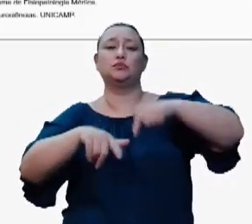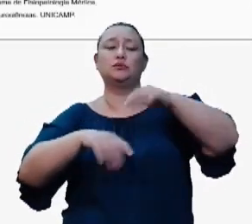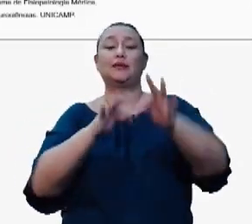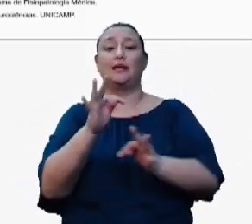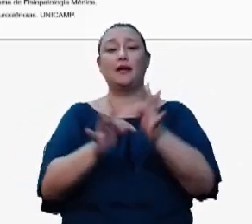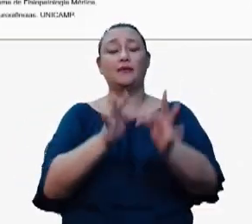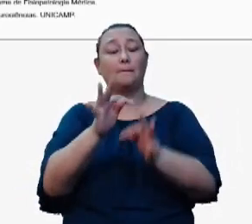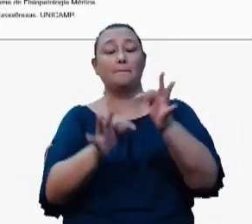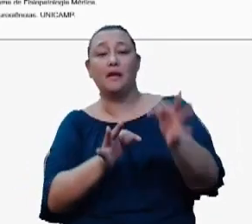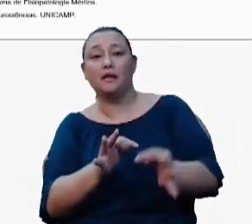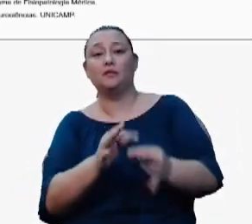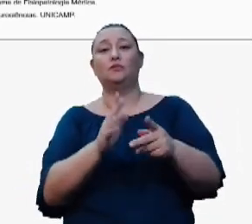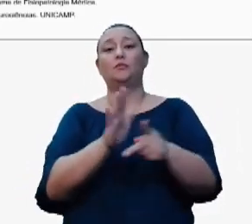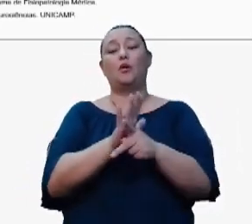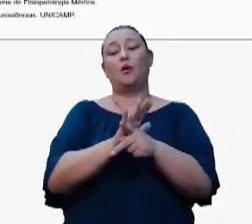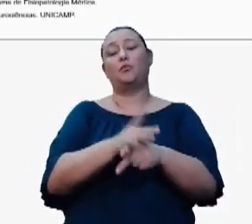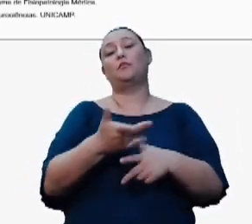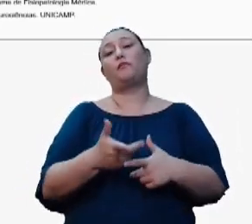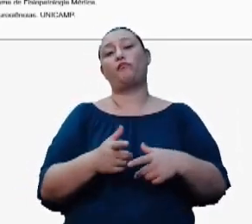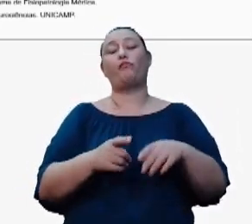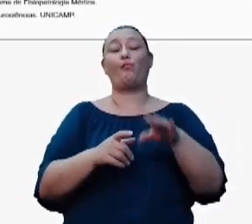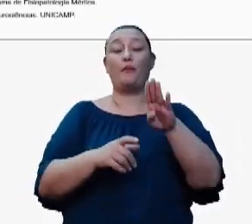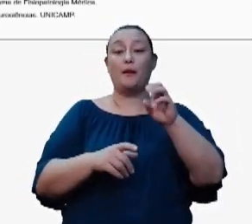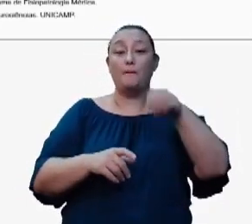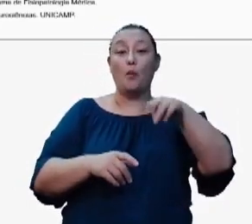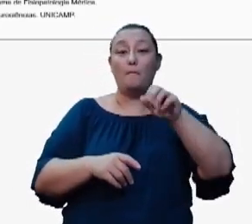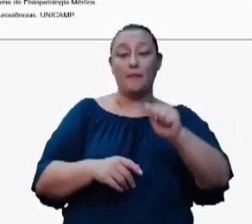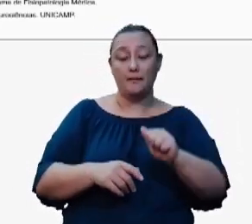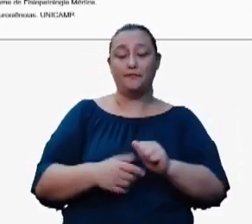da espasticidade com a bomba intratecal de baclofeno.